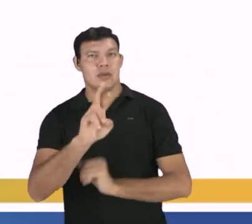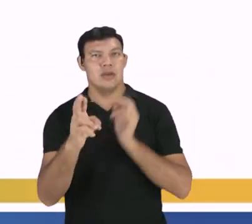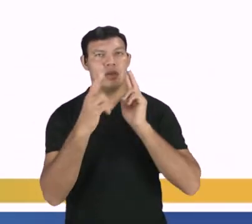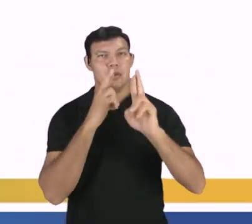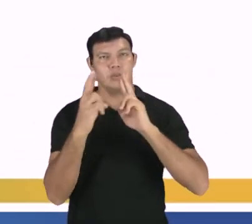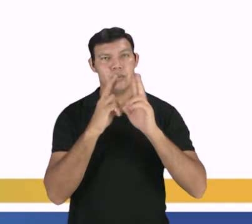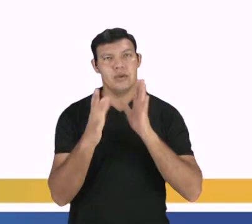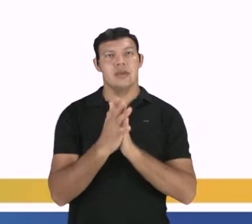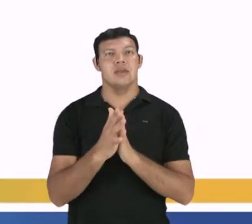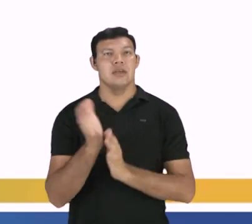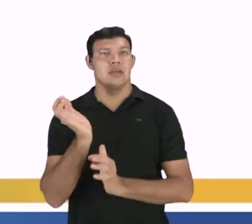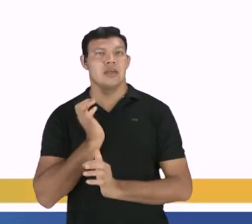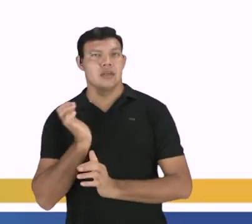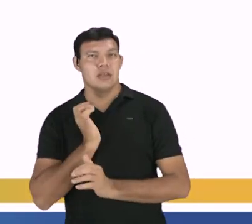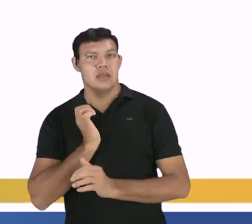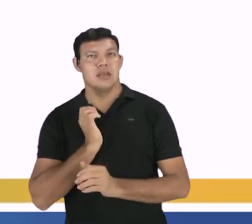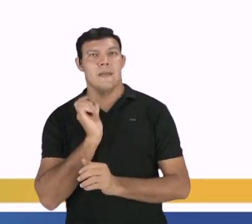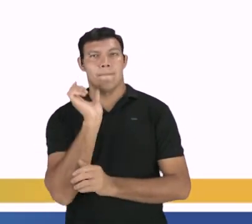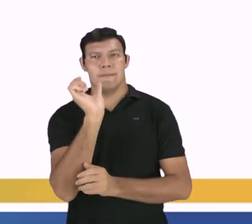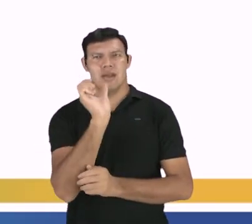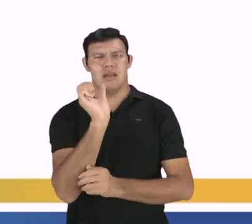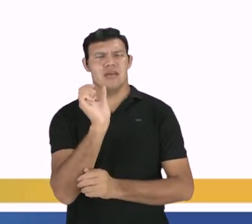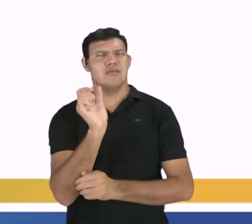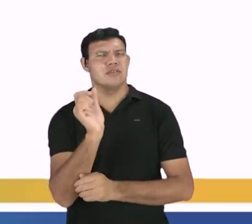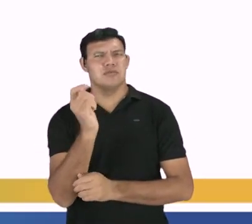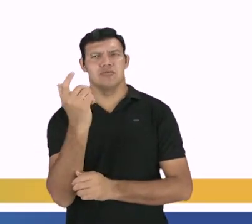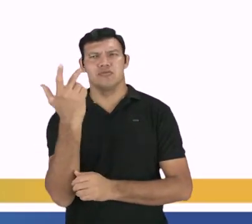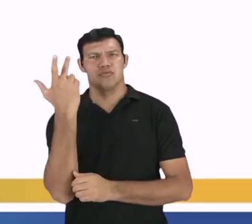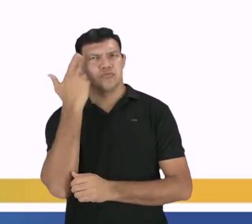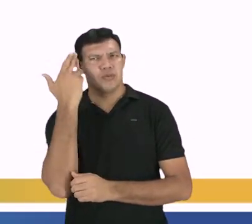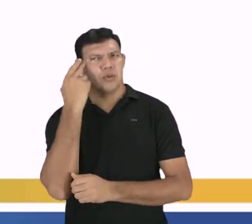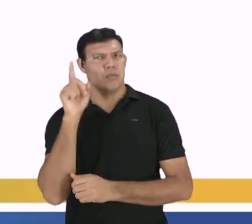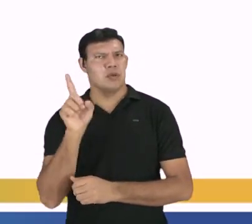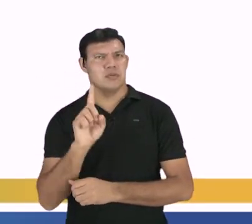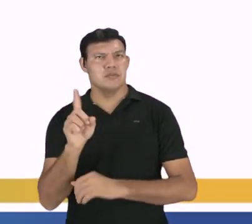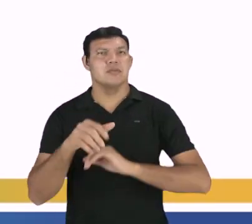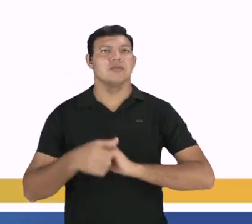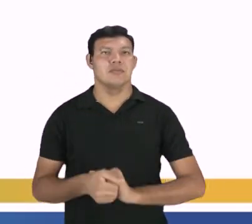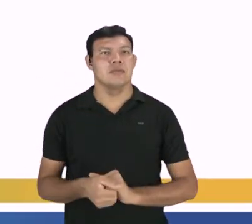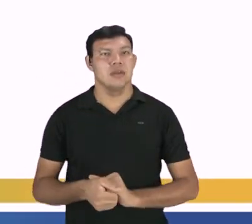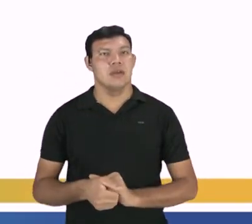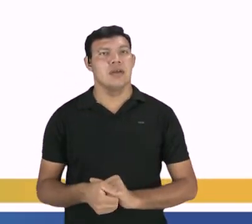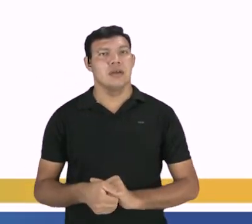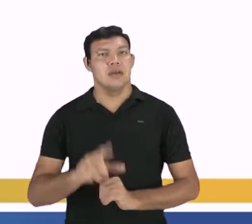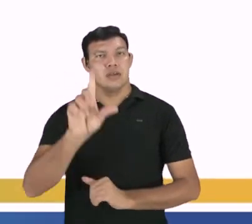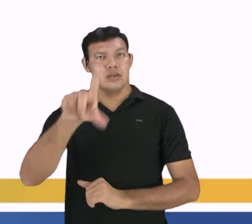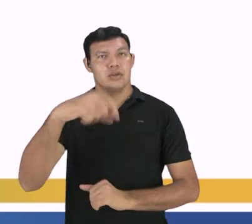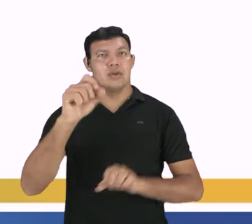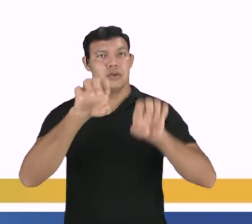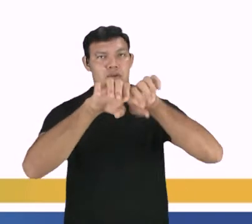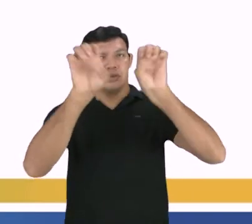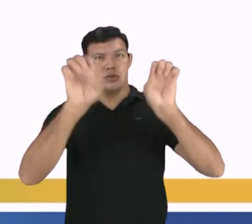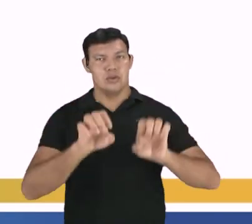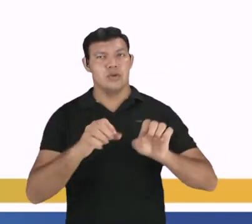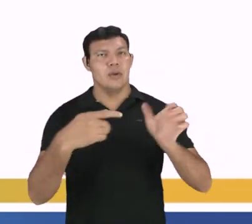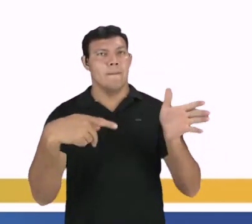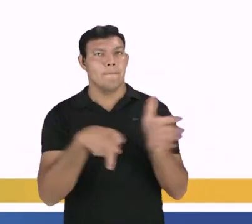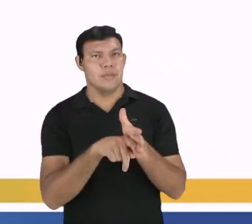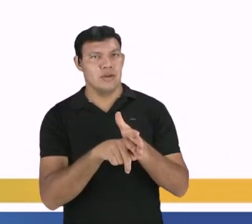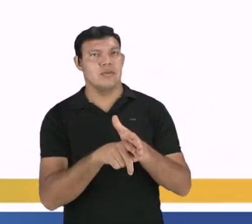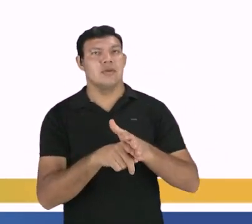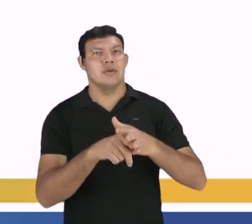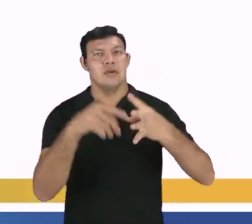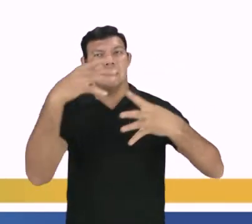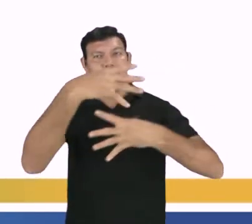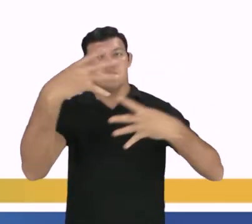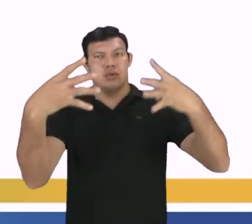tá? Preferência por estruturas fixas, soneto, né? E descrição visual bem detalhada. Então são